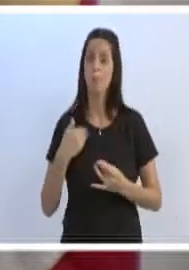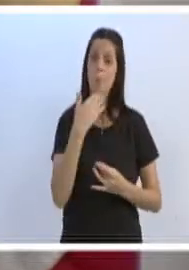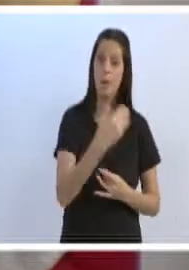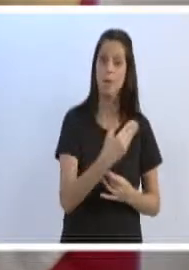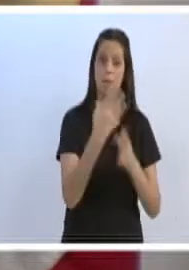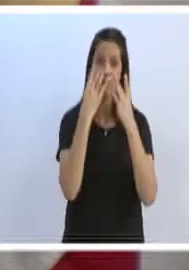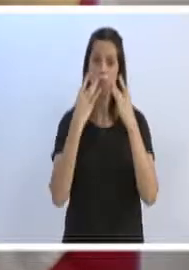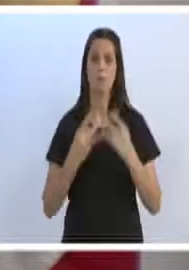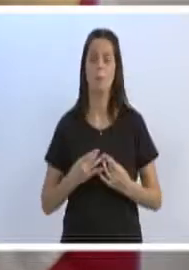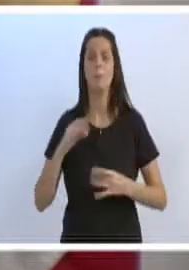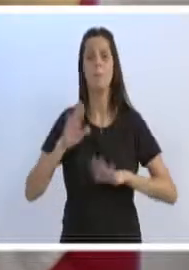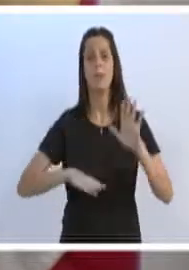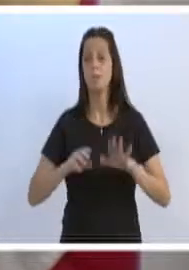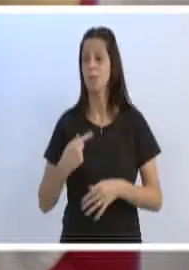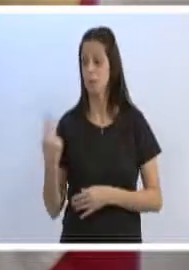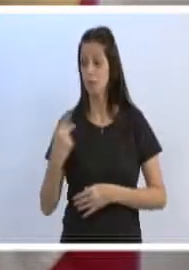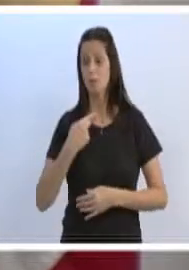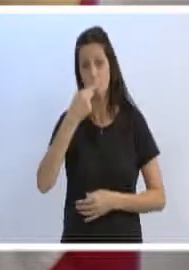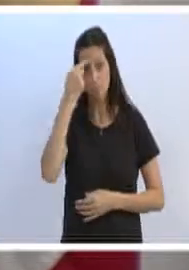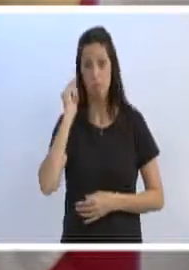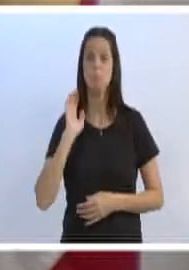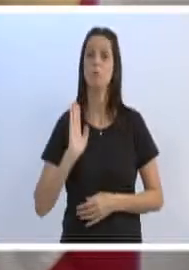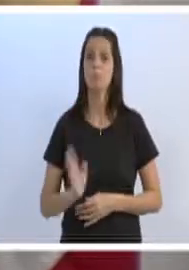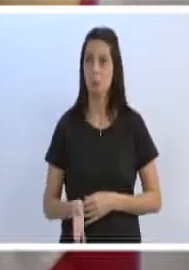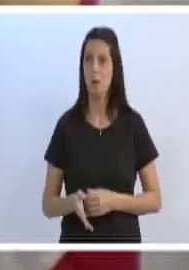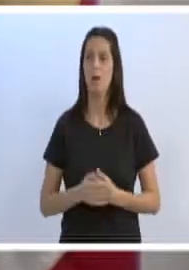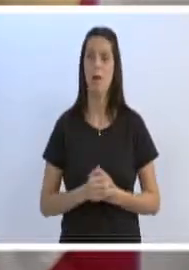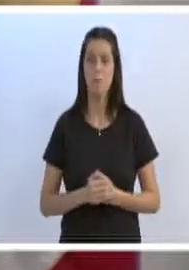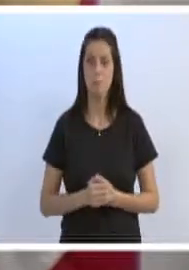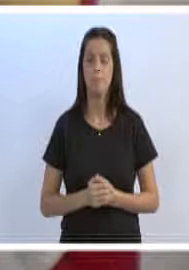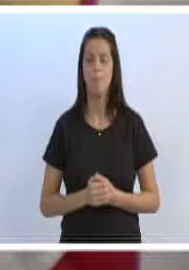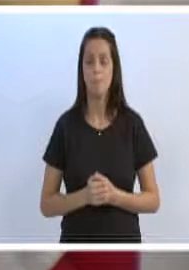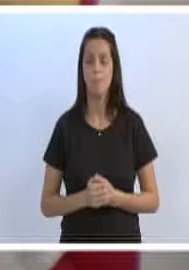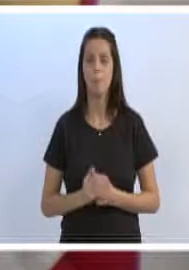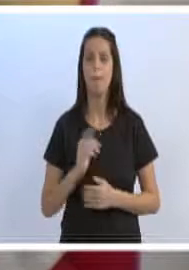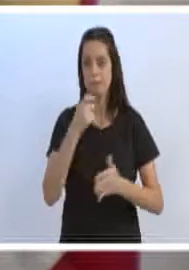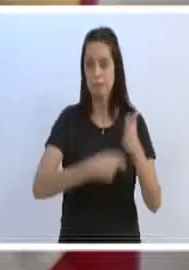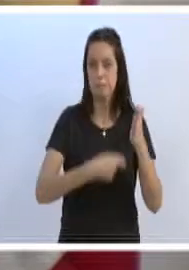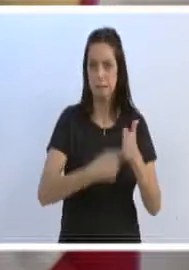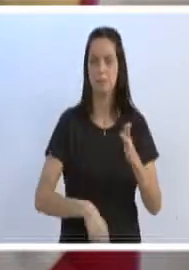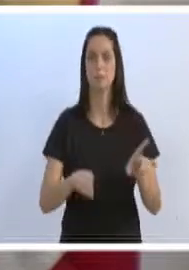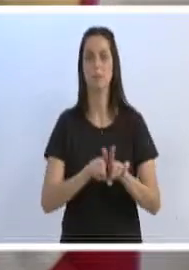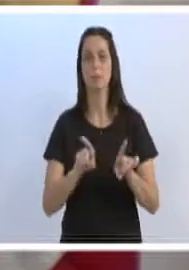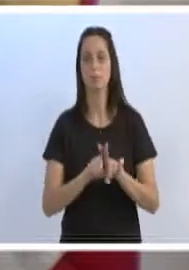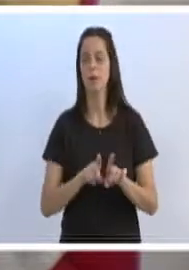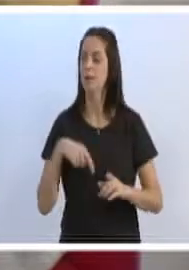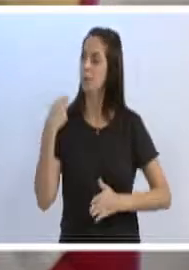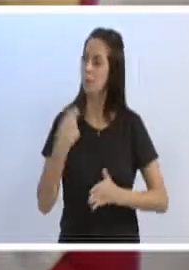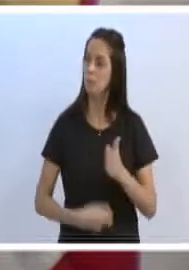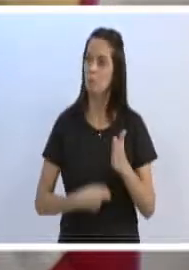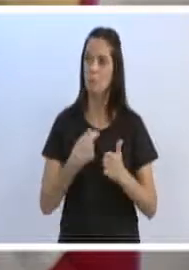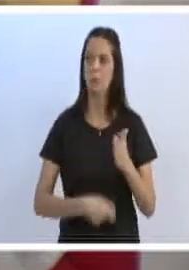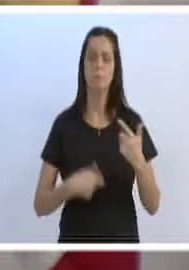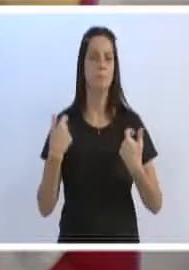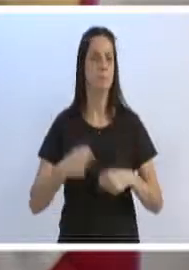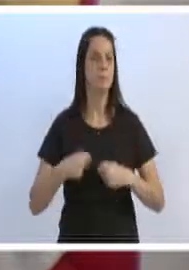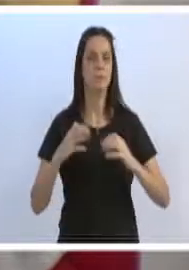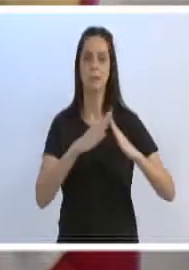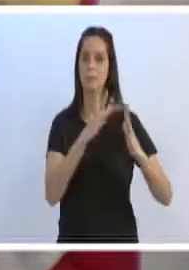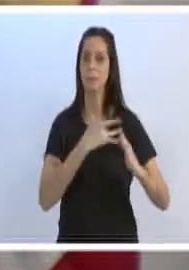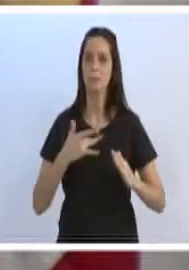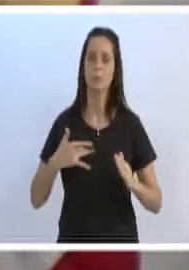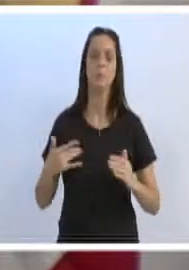ito por várias vezes convidei o senhor deve ser encaminhada também à solicitação estamos lutando por uma unidade de saúde que deve acontecer logo